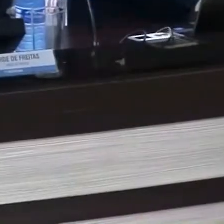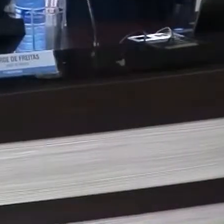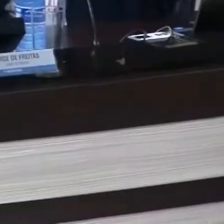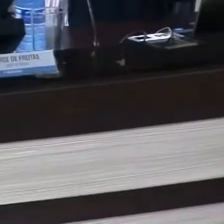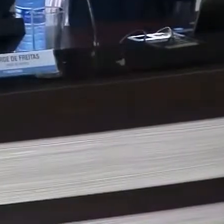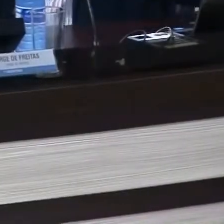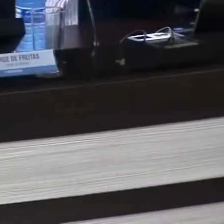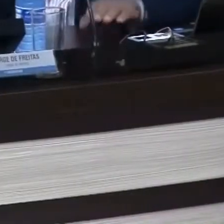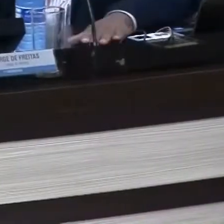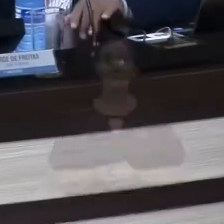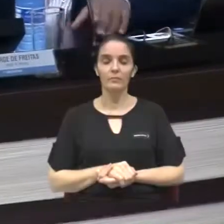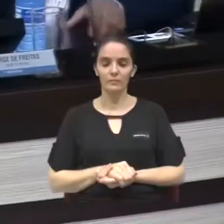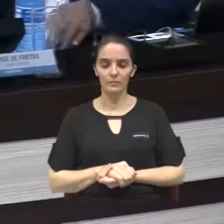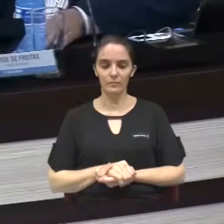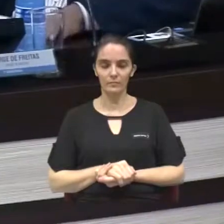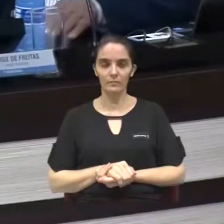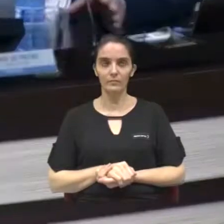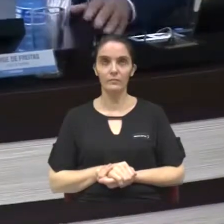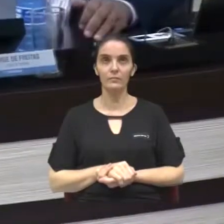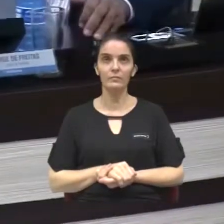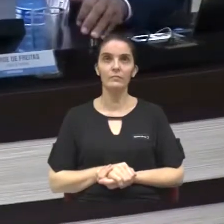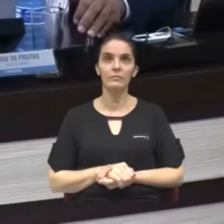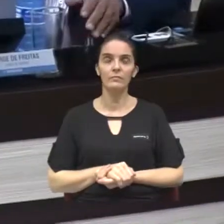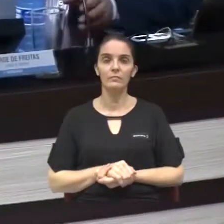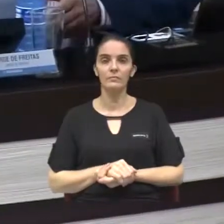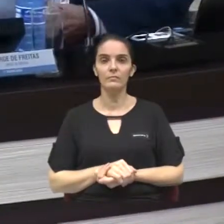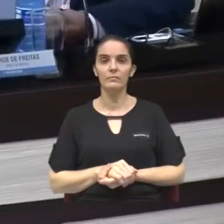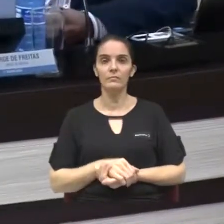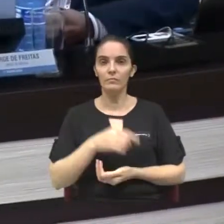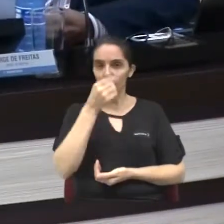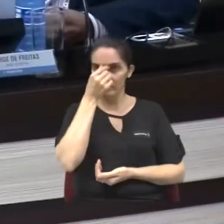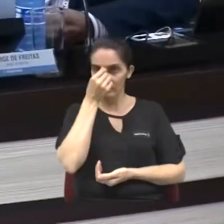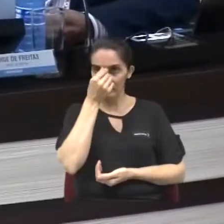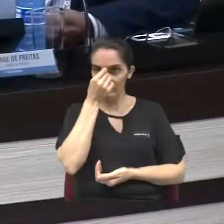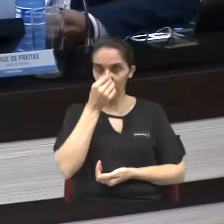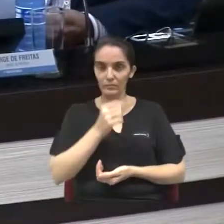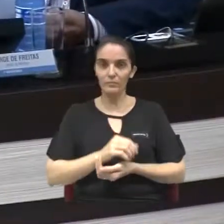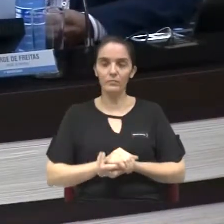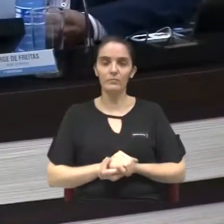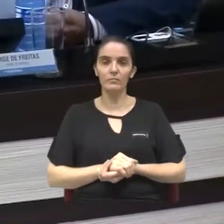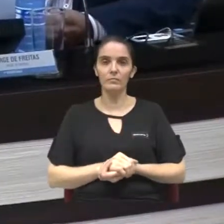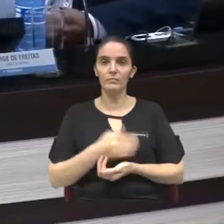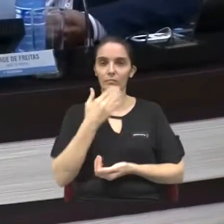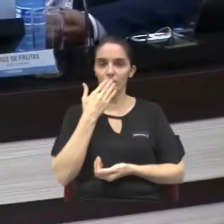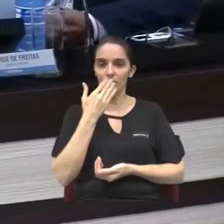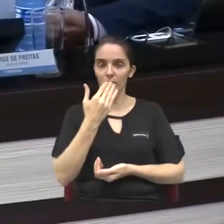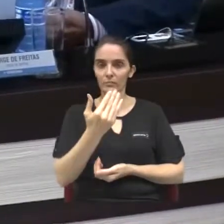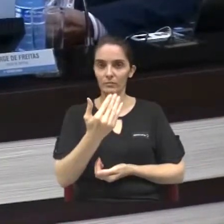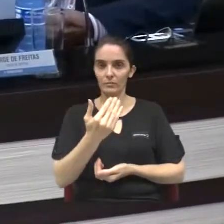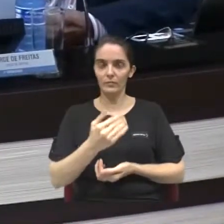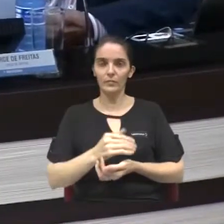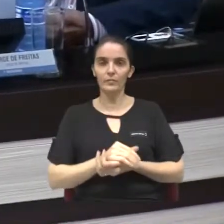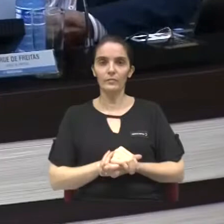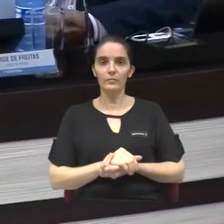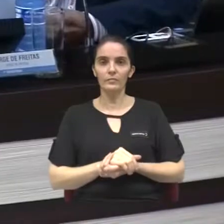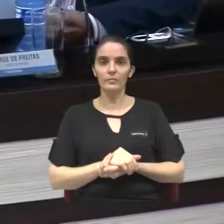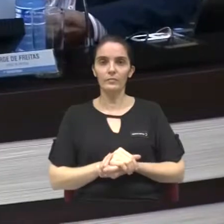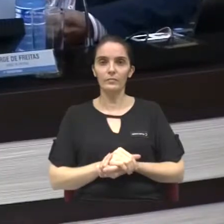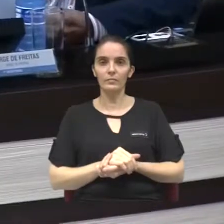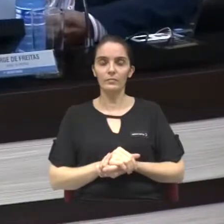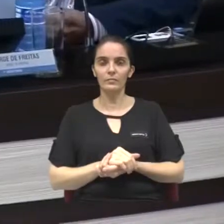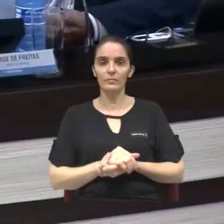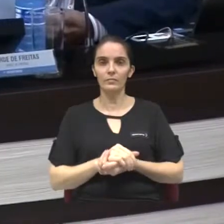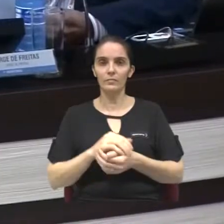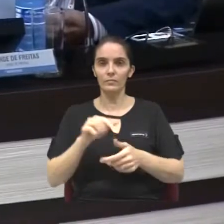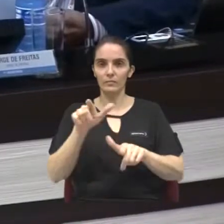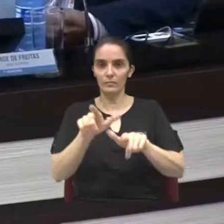Para a leitura da matéria, primeiro secretário Jorge de Freitas. Requerimento. Requeremos, com fundamento na letra